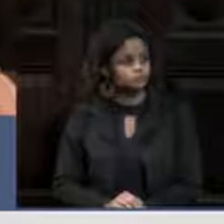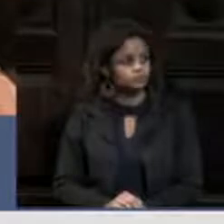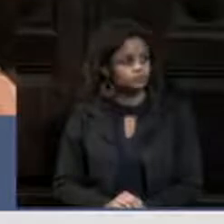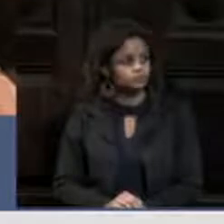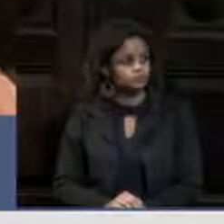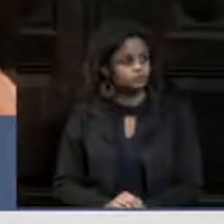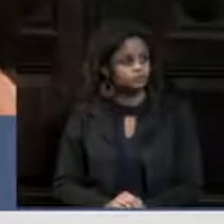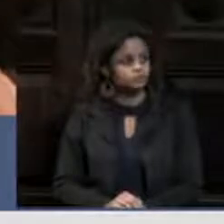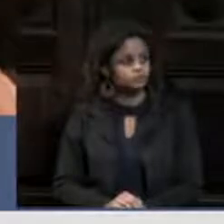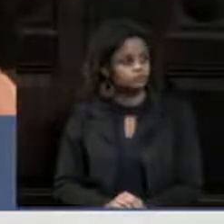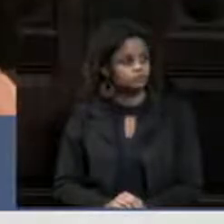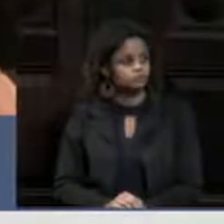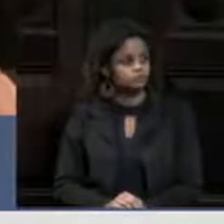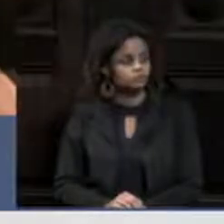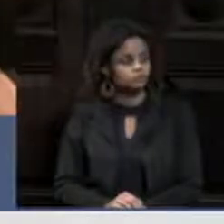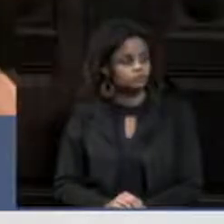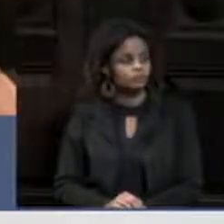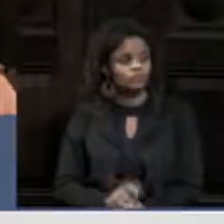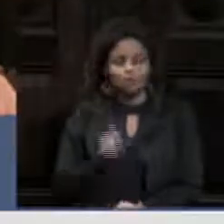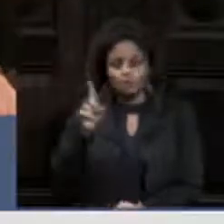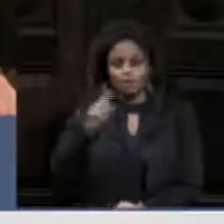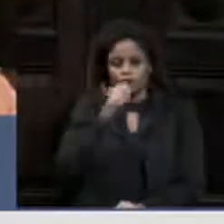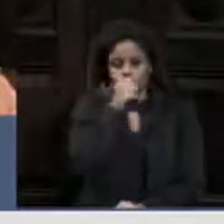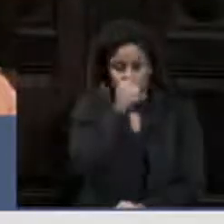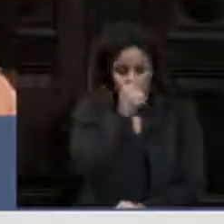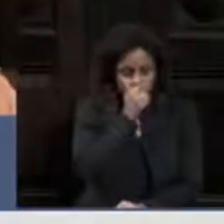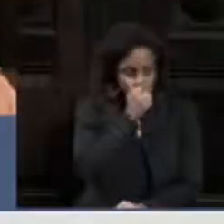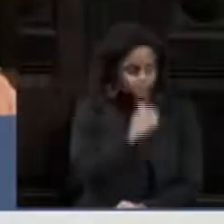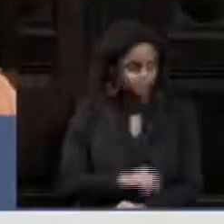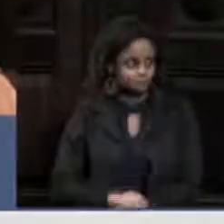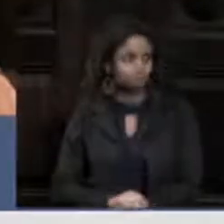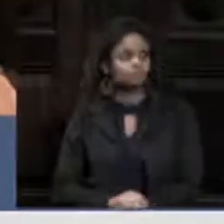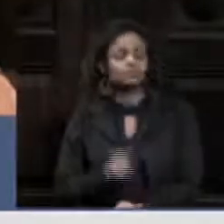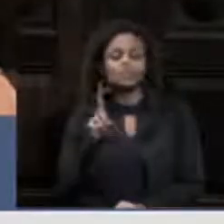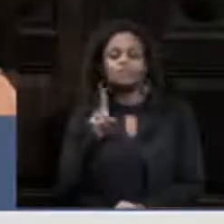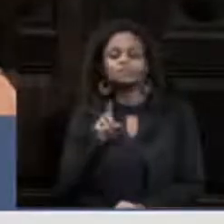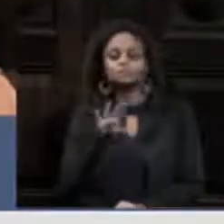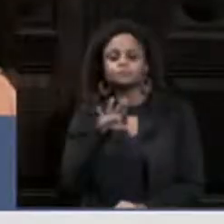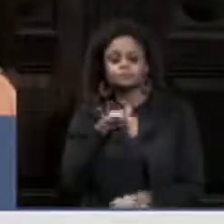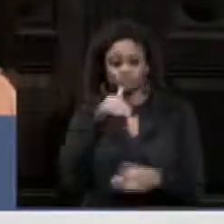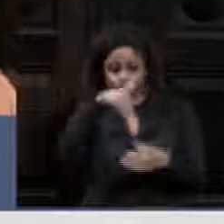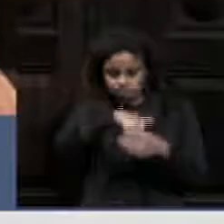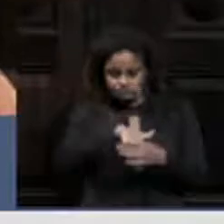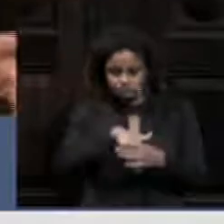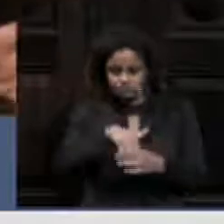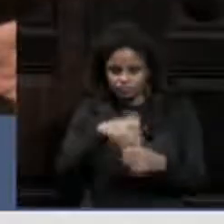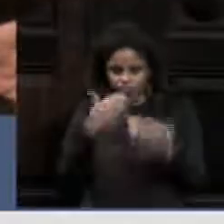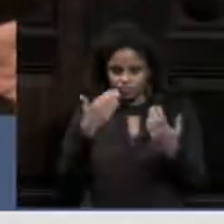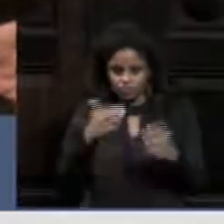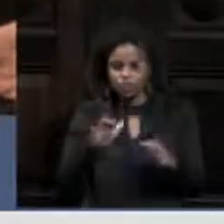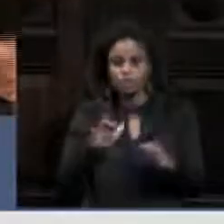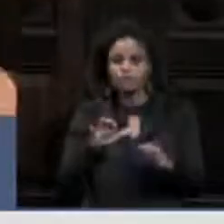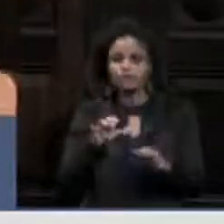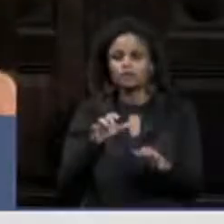não exerce o seu direito de voto, delega ao outro escolher por